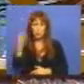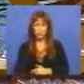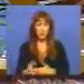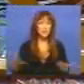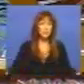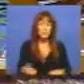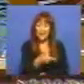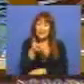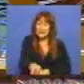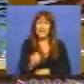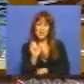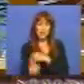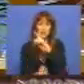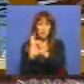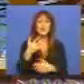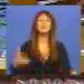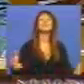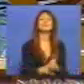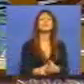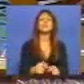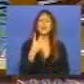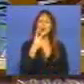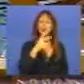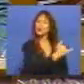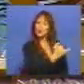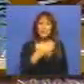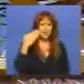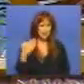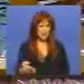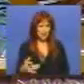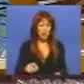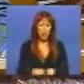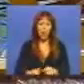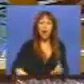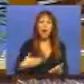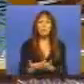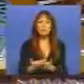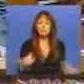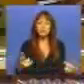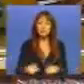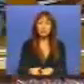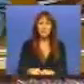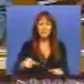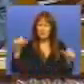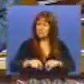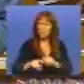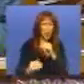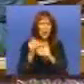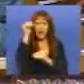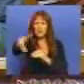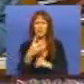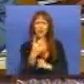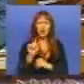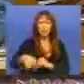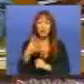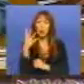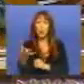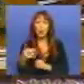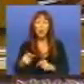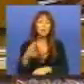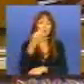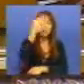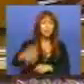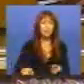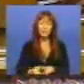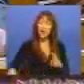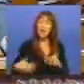A taxa de inflação real de 2007, sem receio de errar, estará acima dos 2,4%